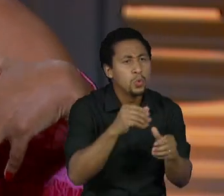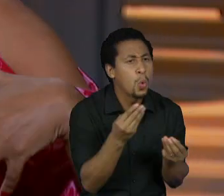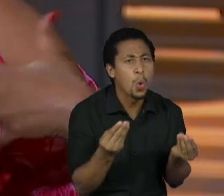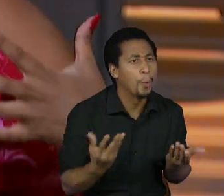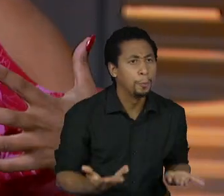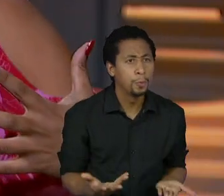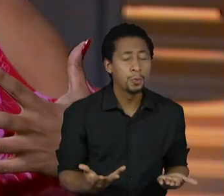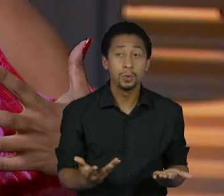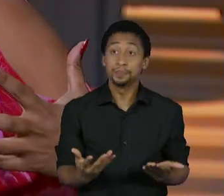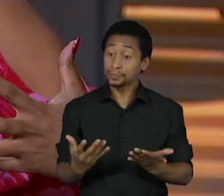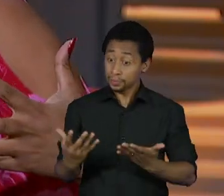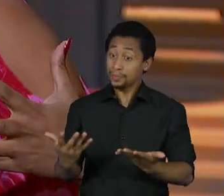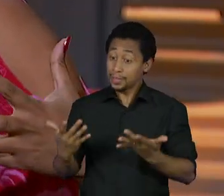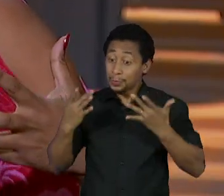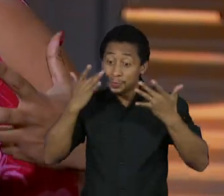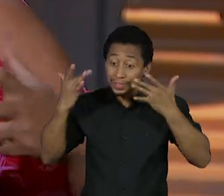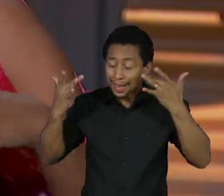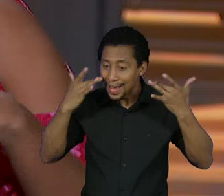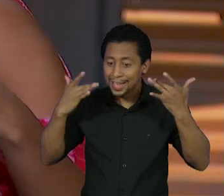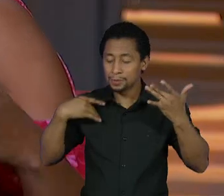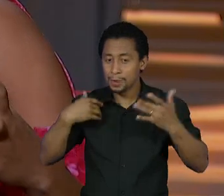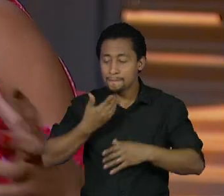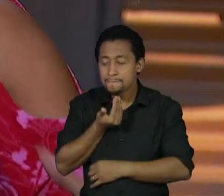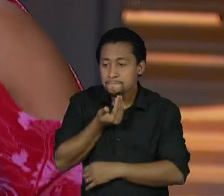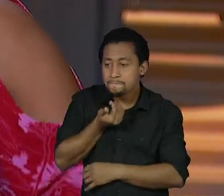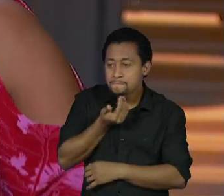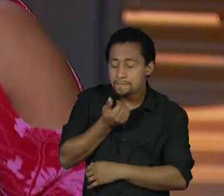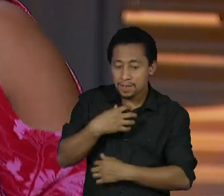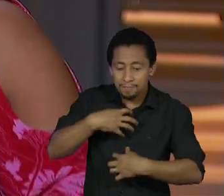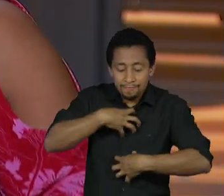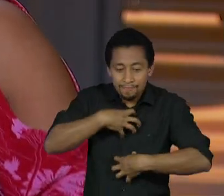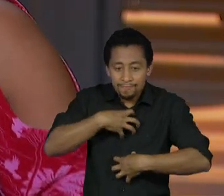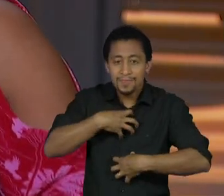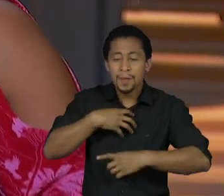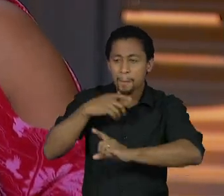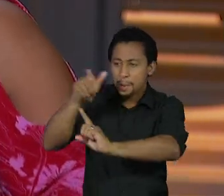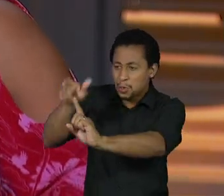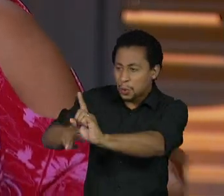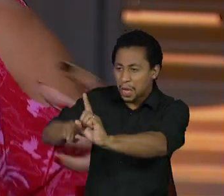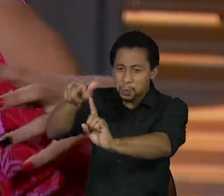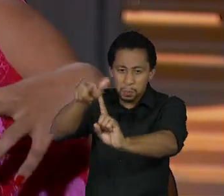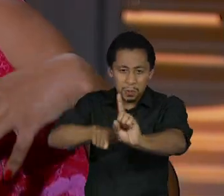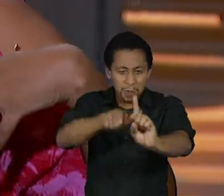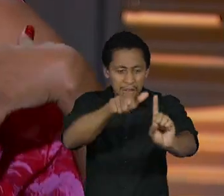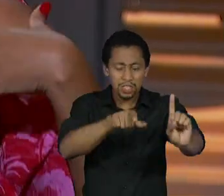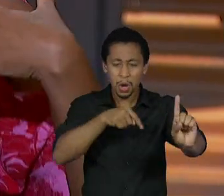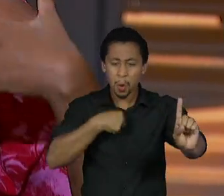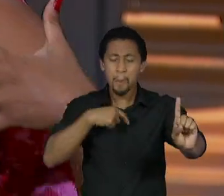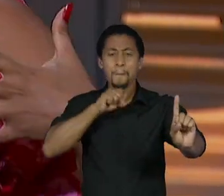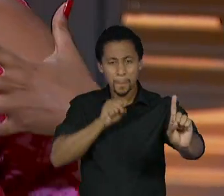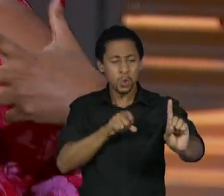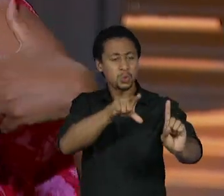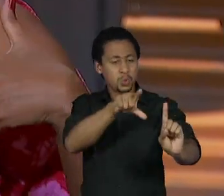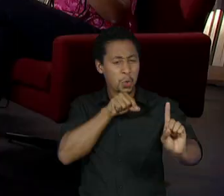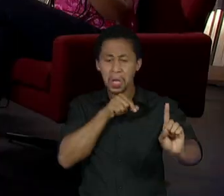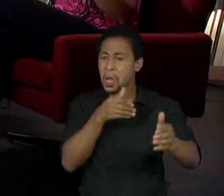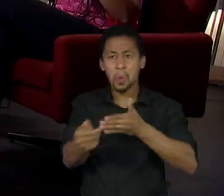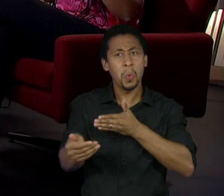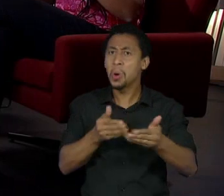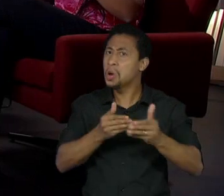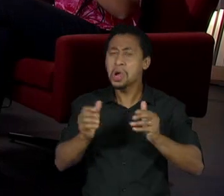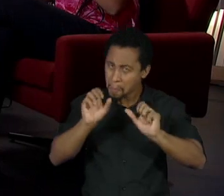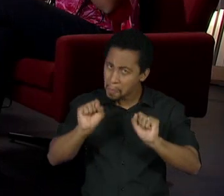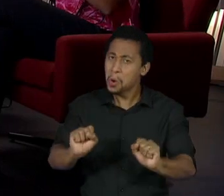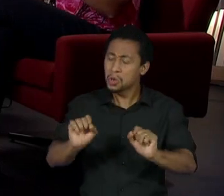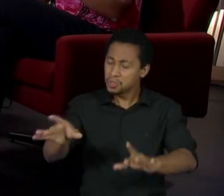O teatro, ele faz com que a gente aprenda que você pode ser o que você quiser também, de certa forma, né? Essa questão do personagem, do palco,